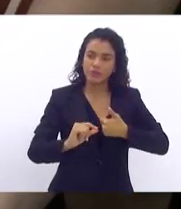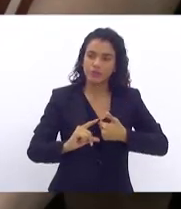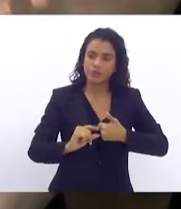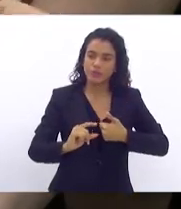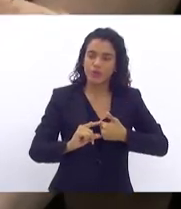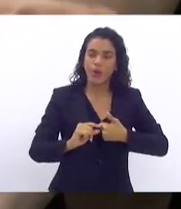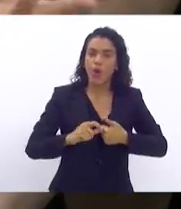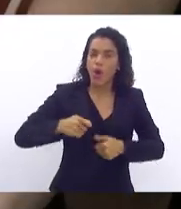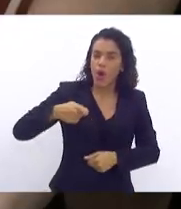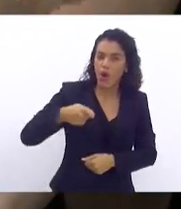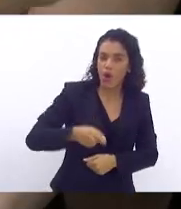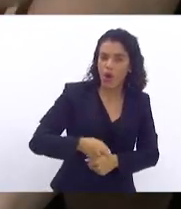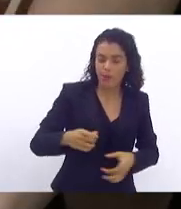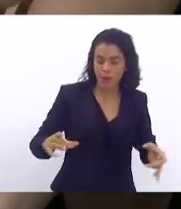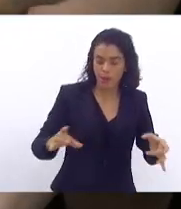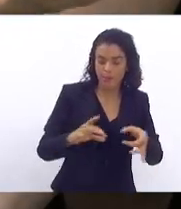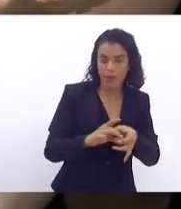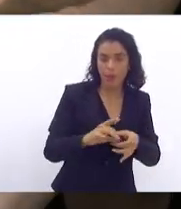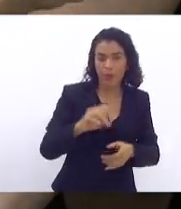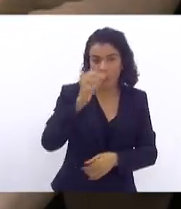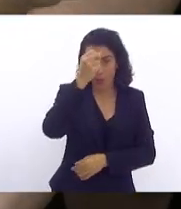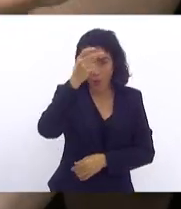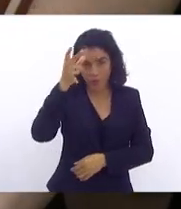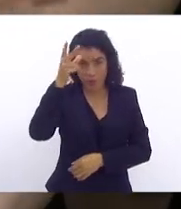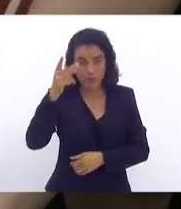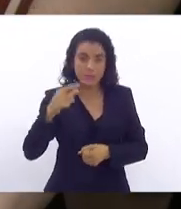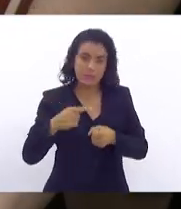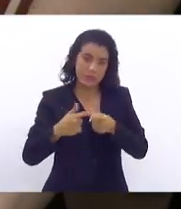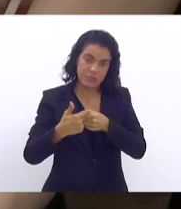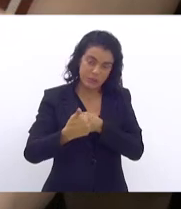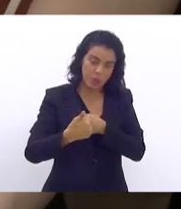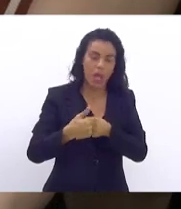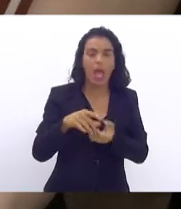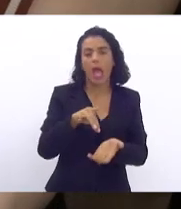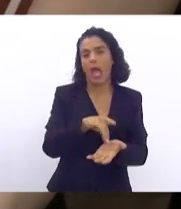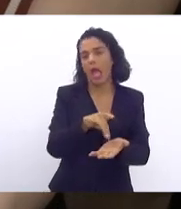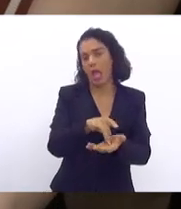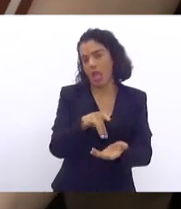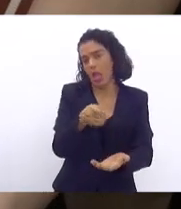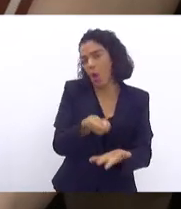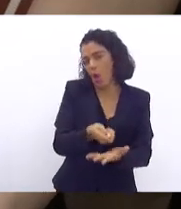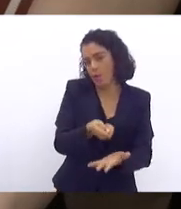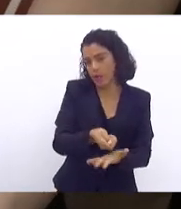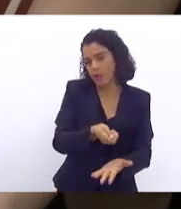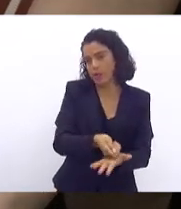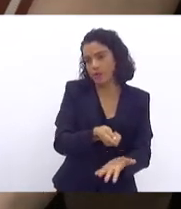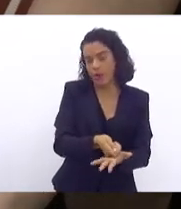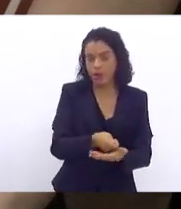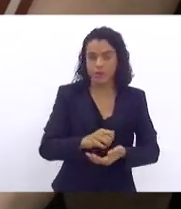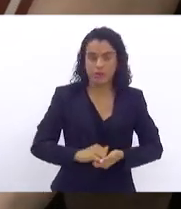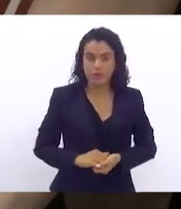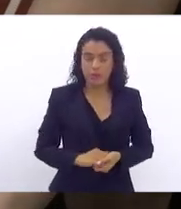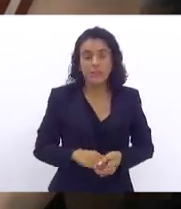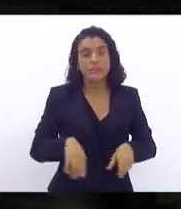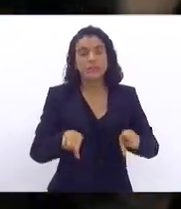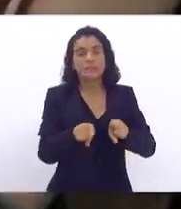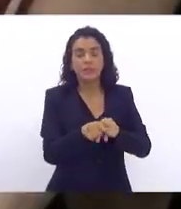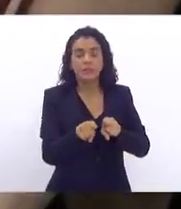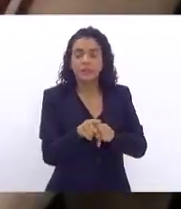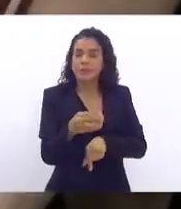para obrigar a ter o convênio com o município, que é realmente obrigatório. Poderia também